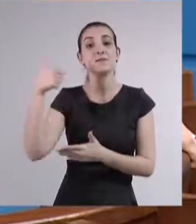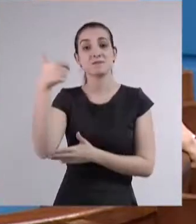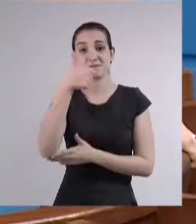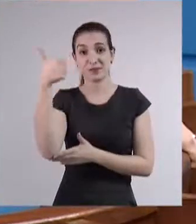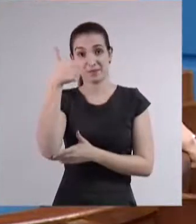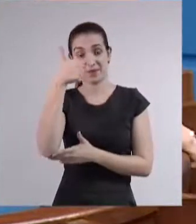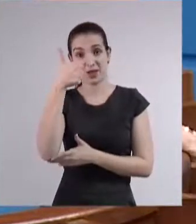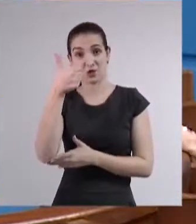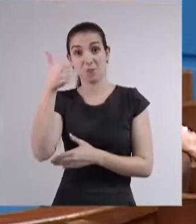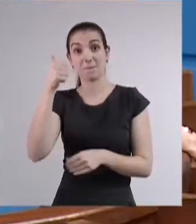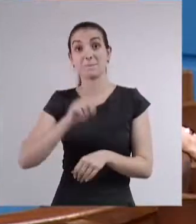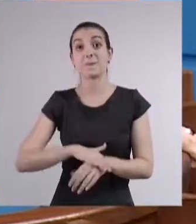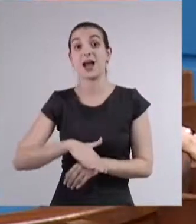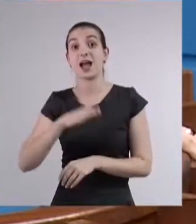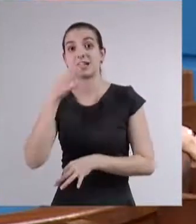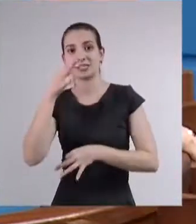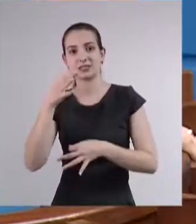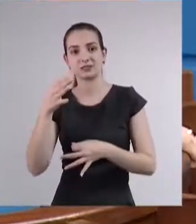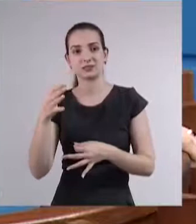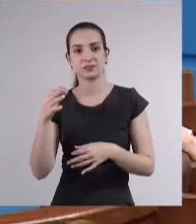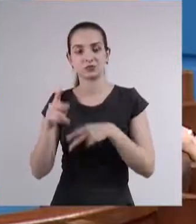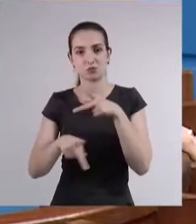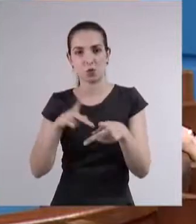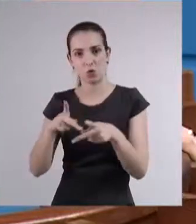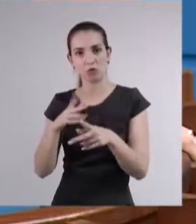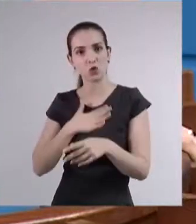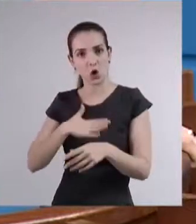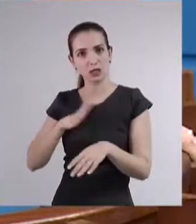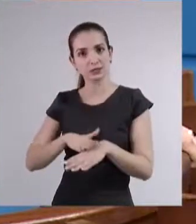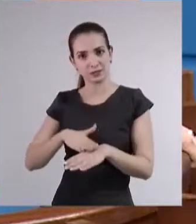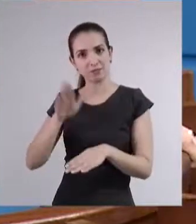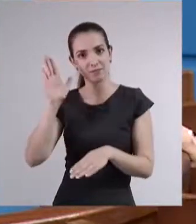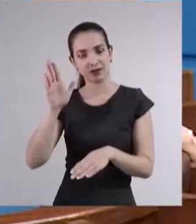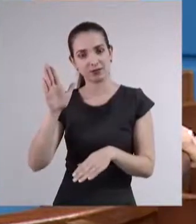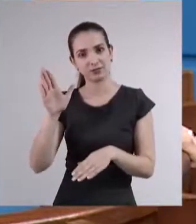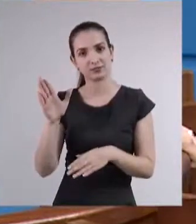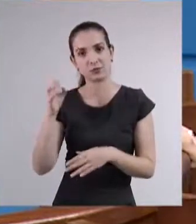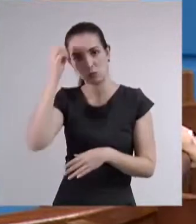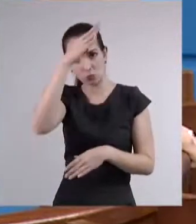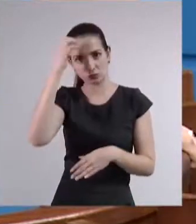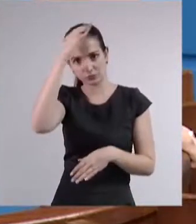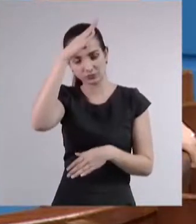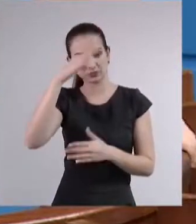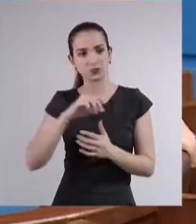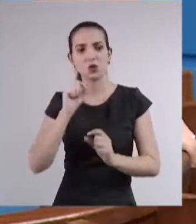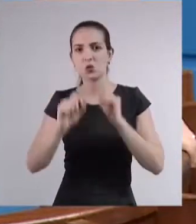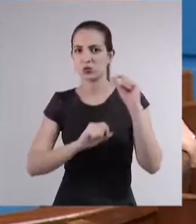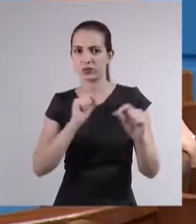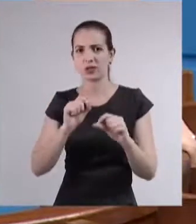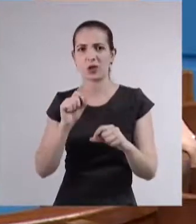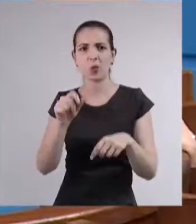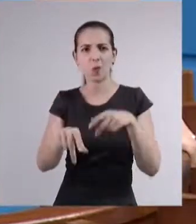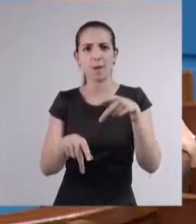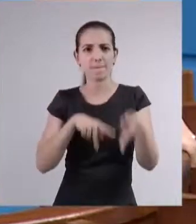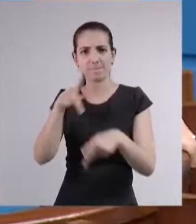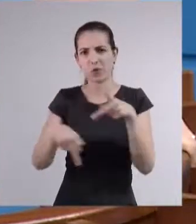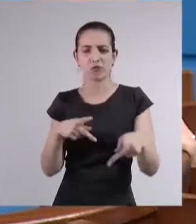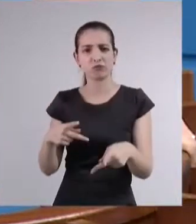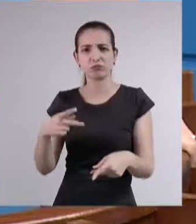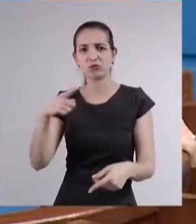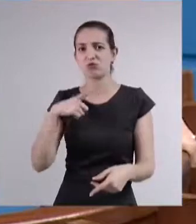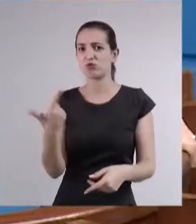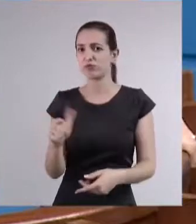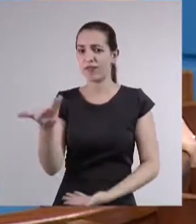turno, ele não debateu com a população. Eu, por exemplo, que sou da área